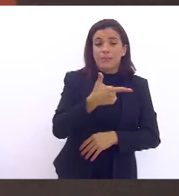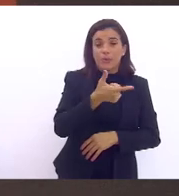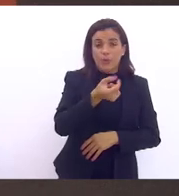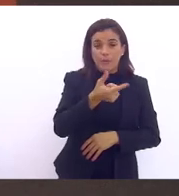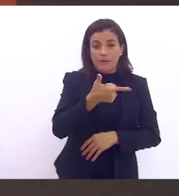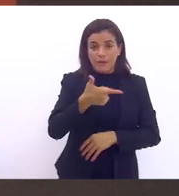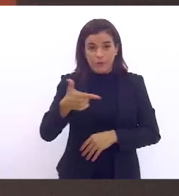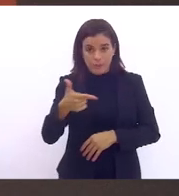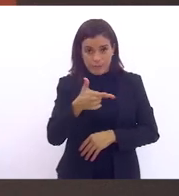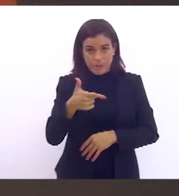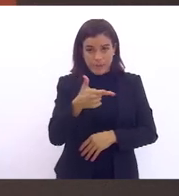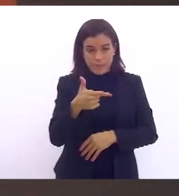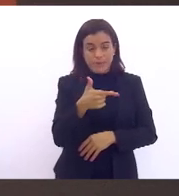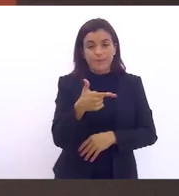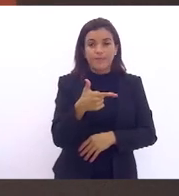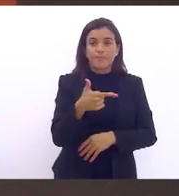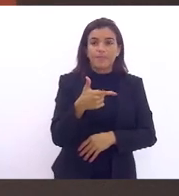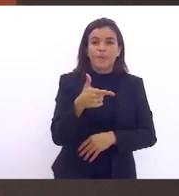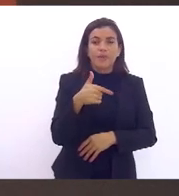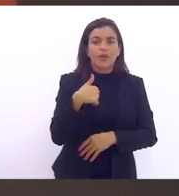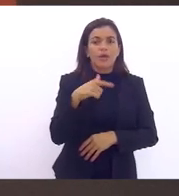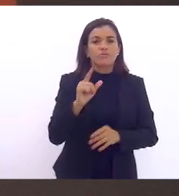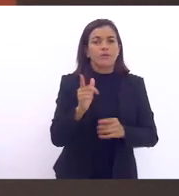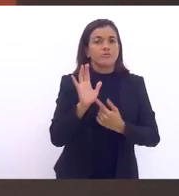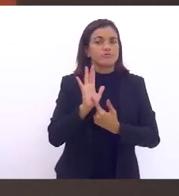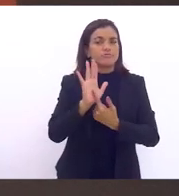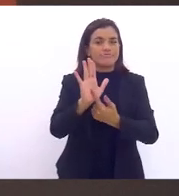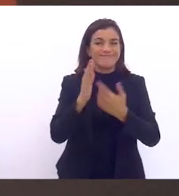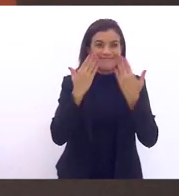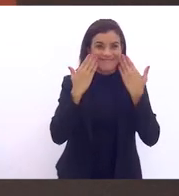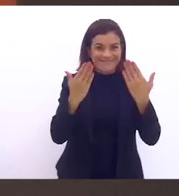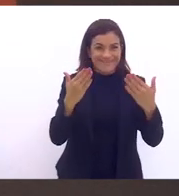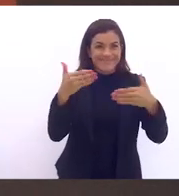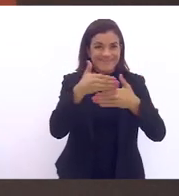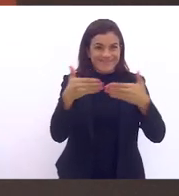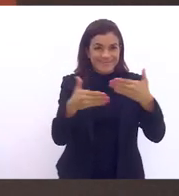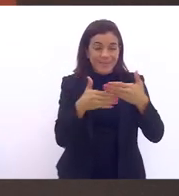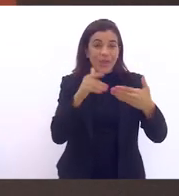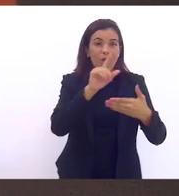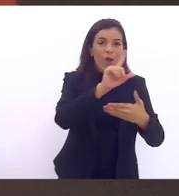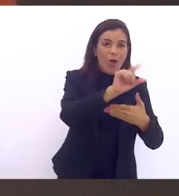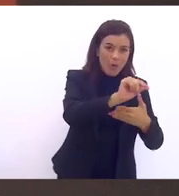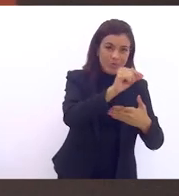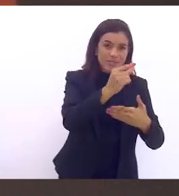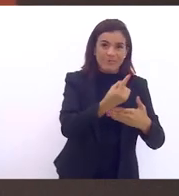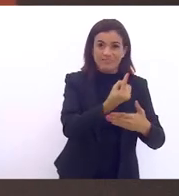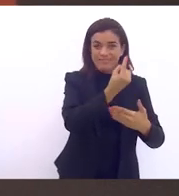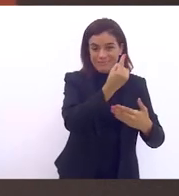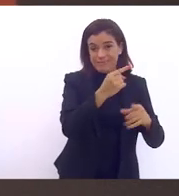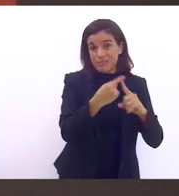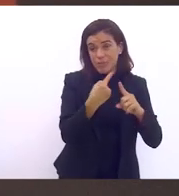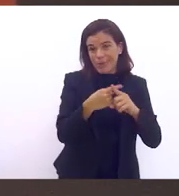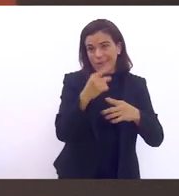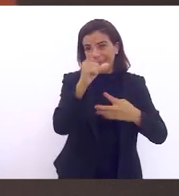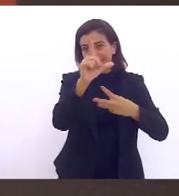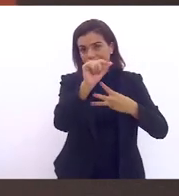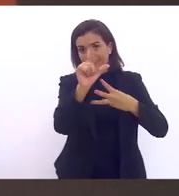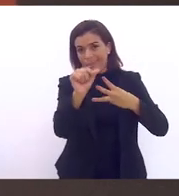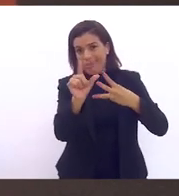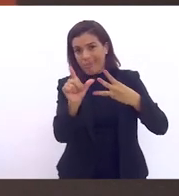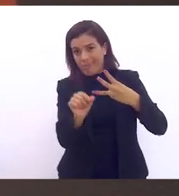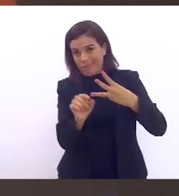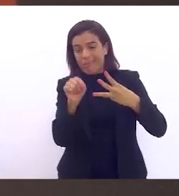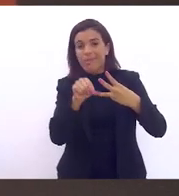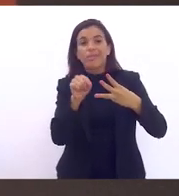eh essa apresentação dessa alternativa ao invés de ter as três praças de pedágio definidas em contrato teram três